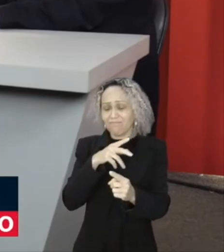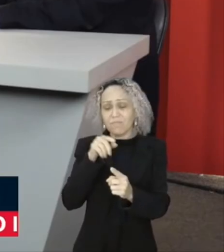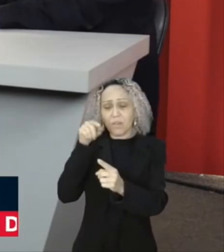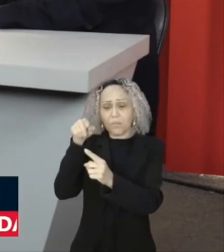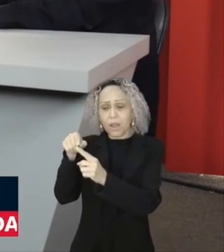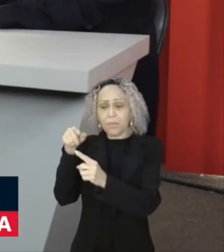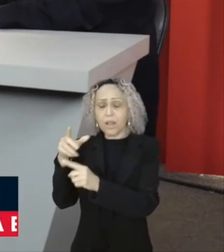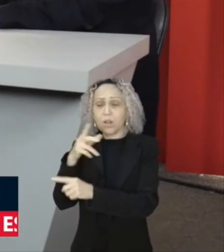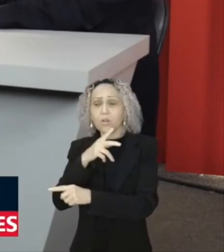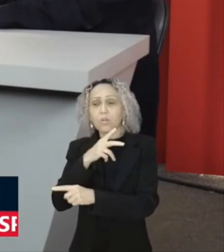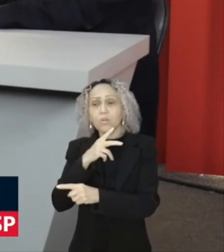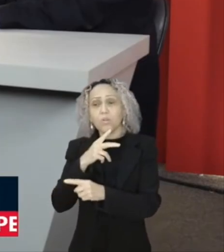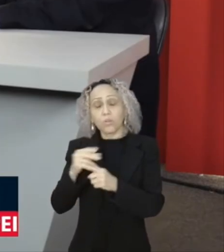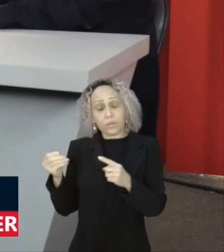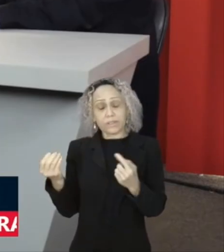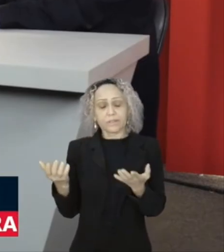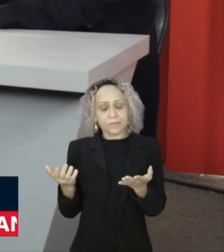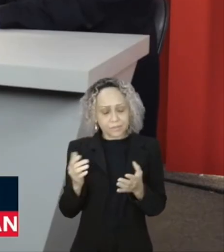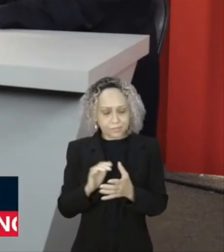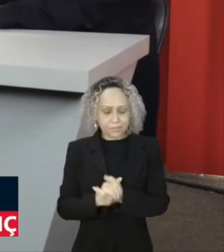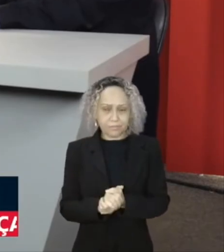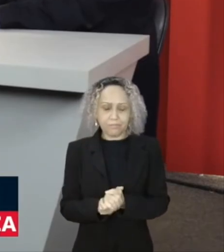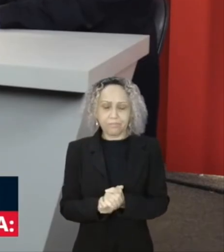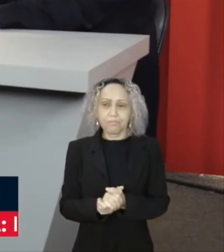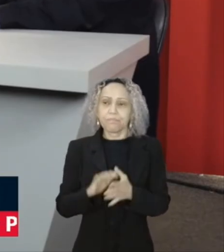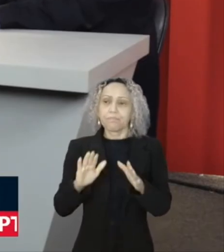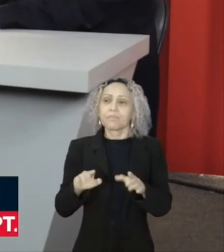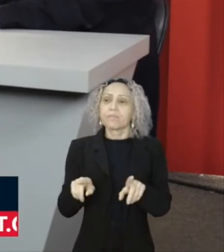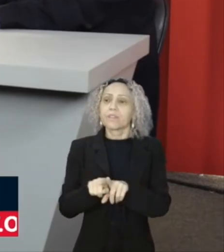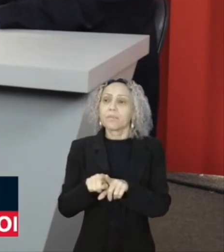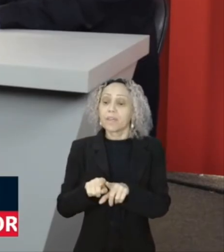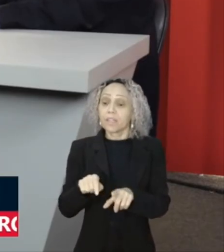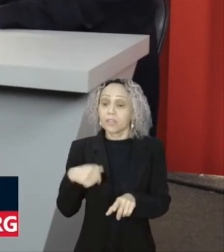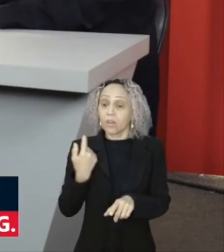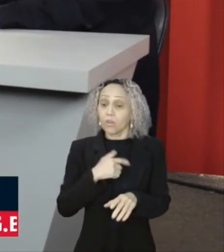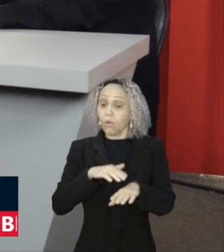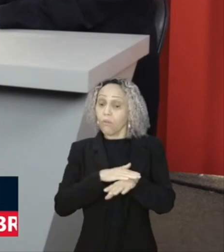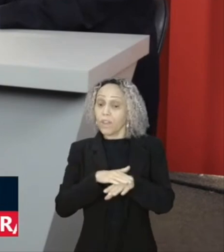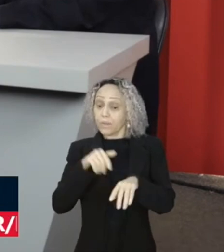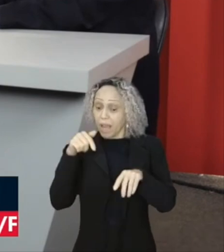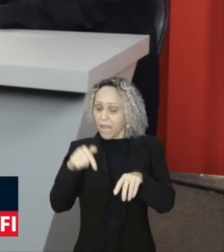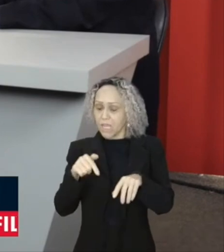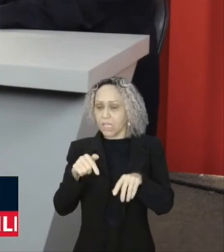no primeiro Fórum Interconselhos, a gente conversou aqui no Jornal PT Brasil, e a